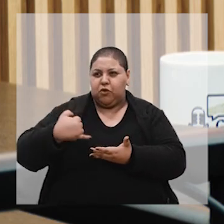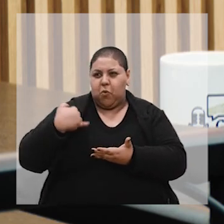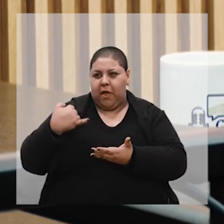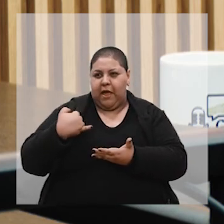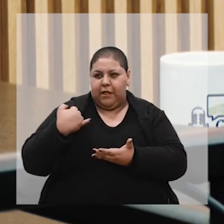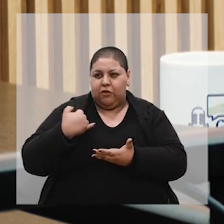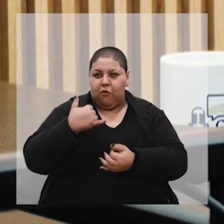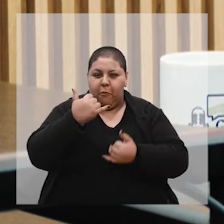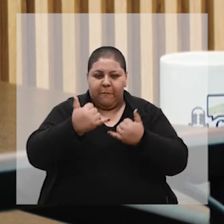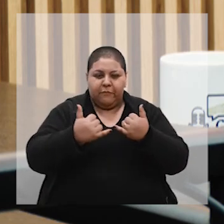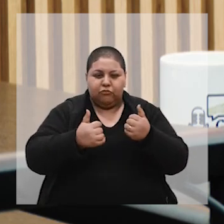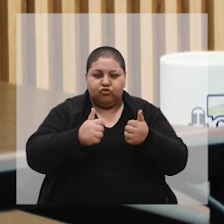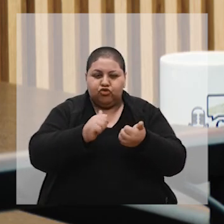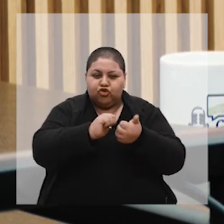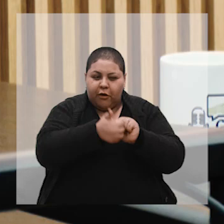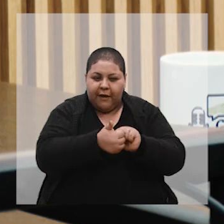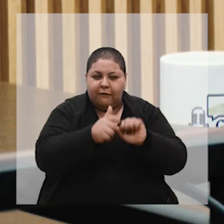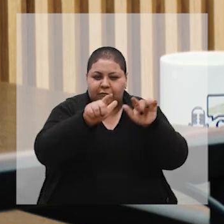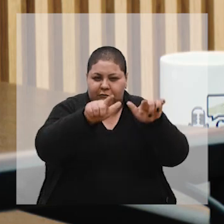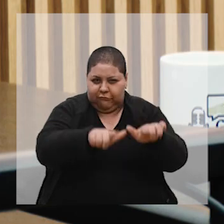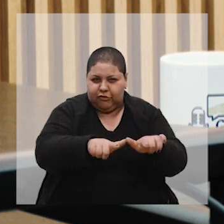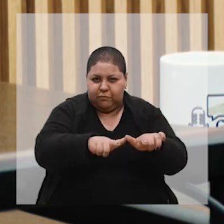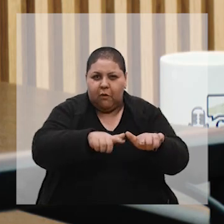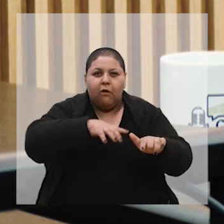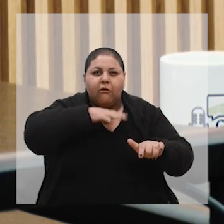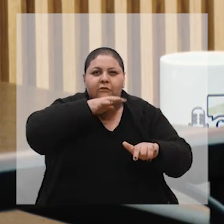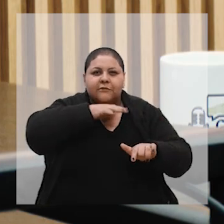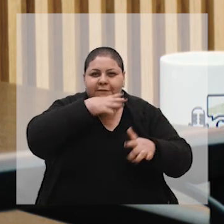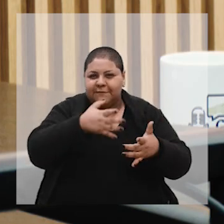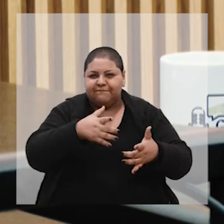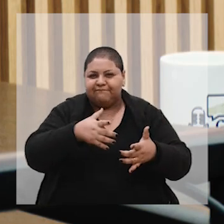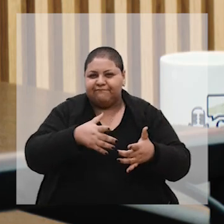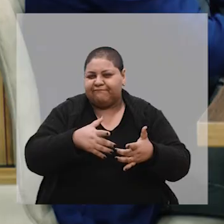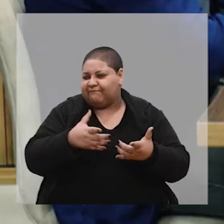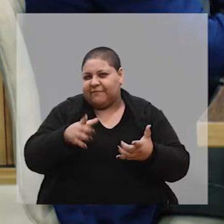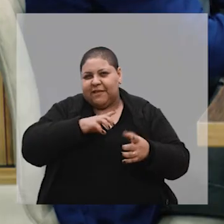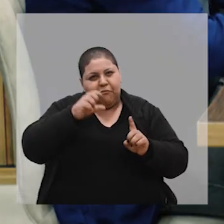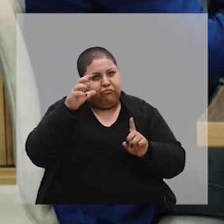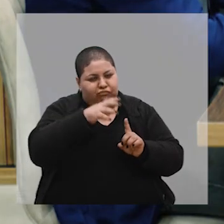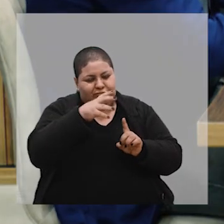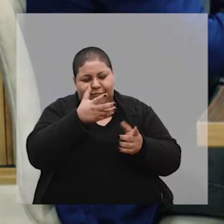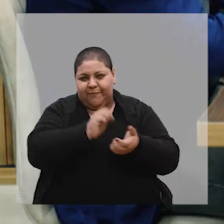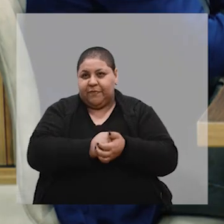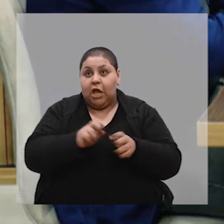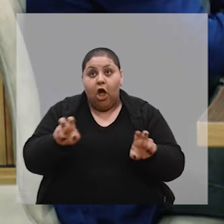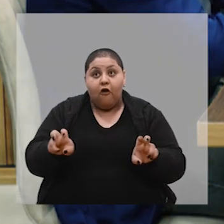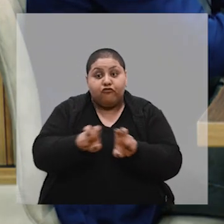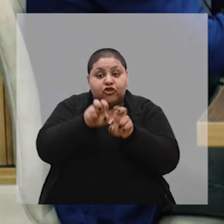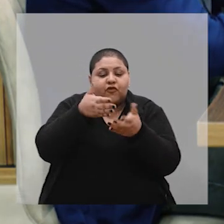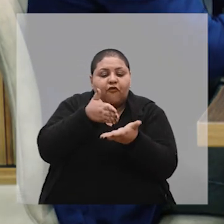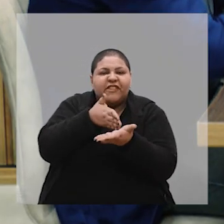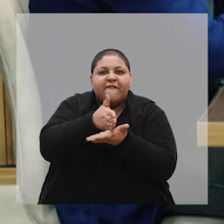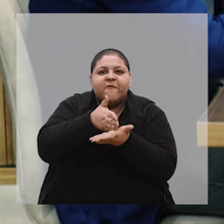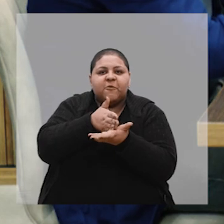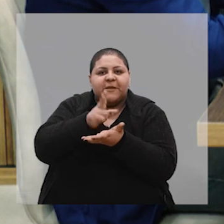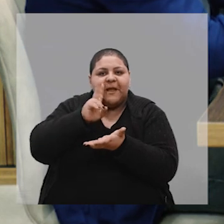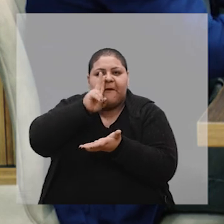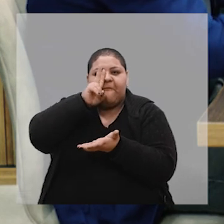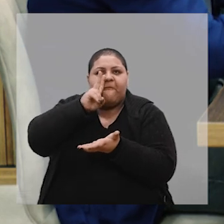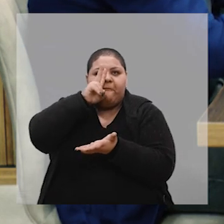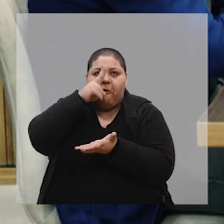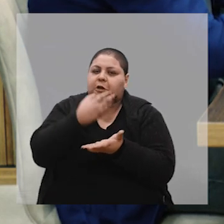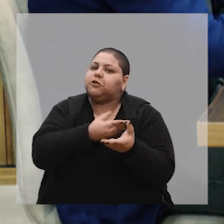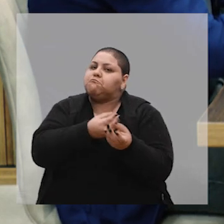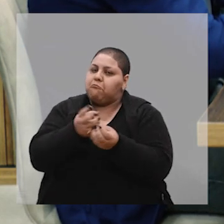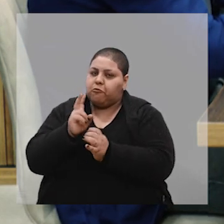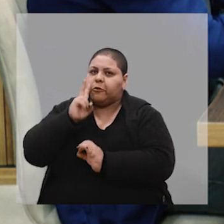campo de terra. E aí, não tem como tu não se inspirar nisso, né? E o futsal da fronteira ele é muito forte, né? O futsal da fronteira é muito forte. Seritaqui